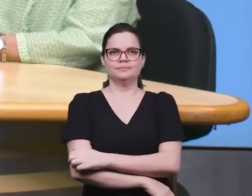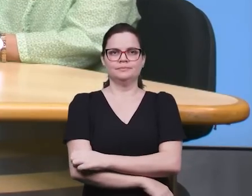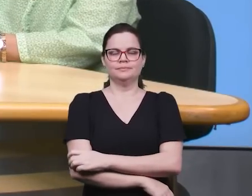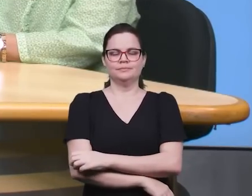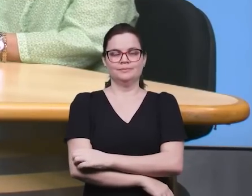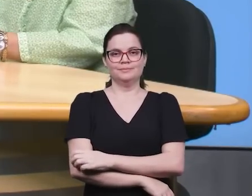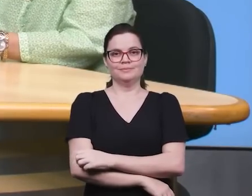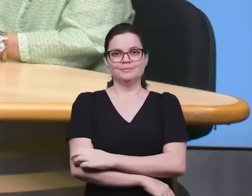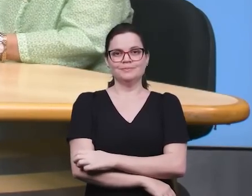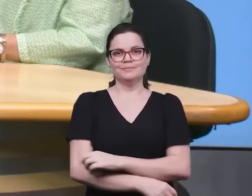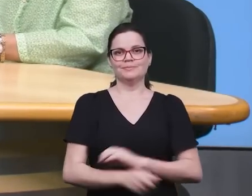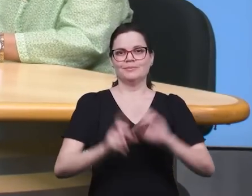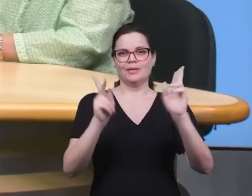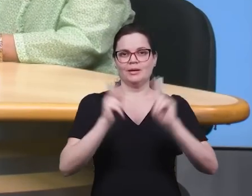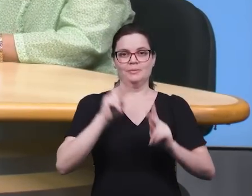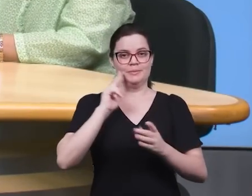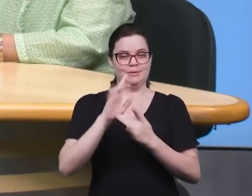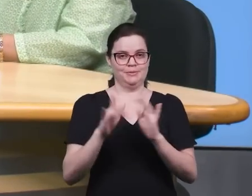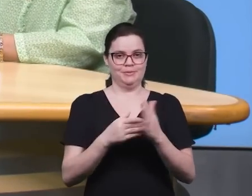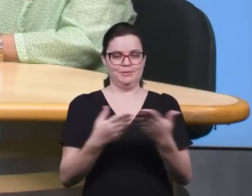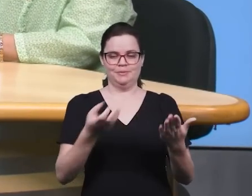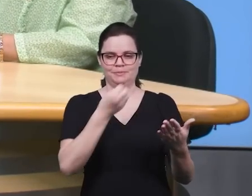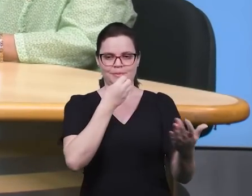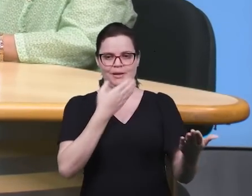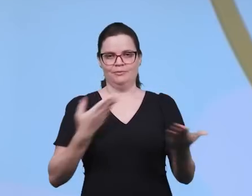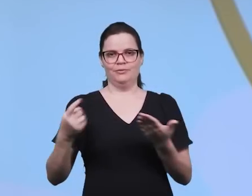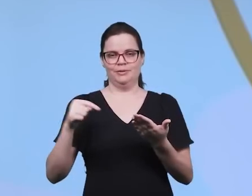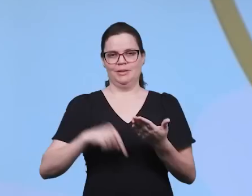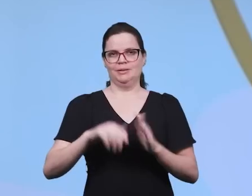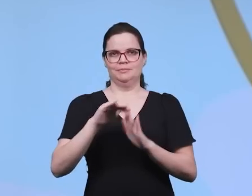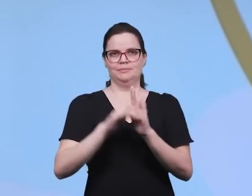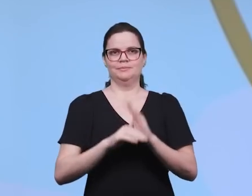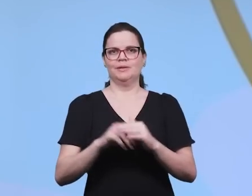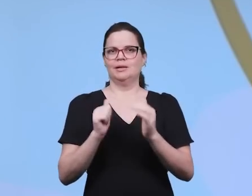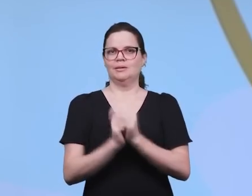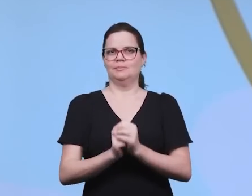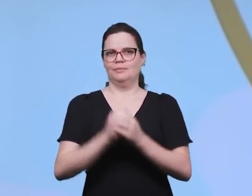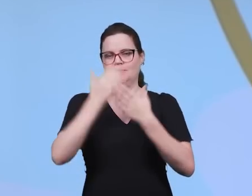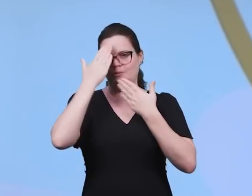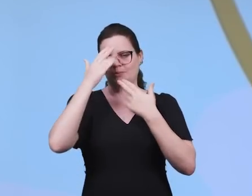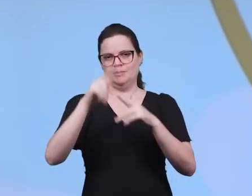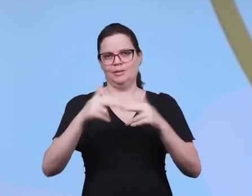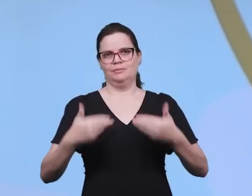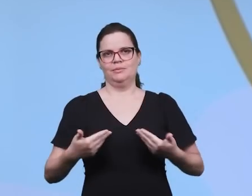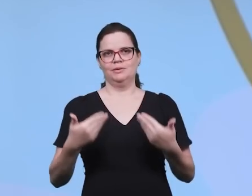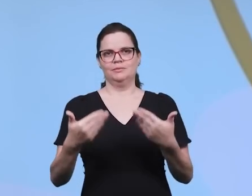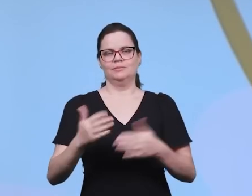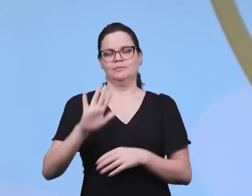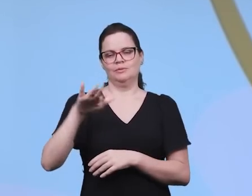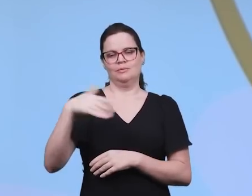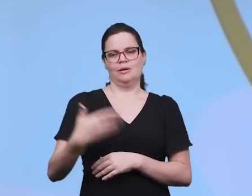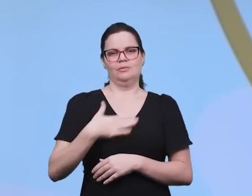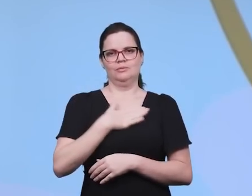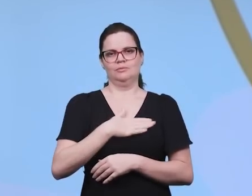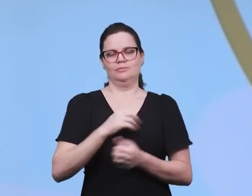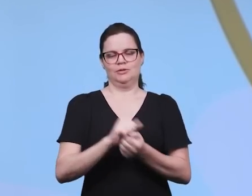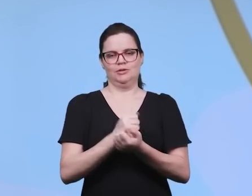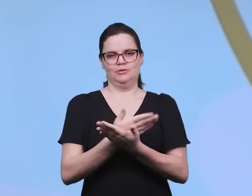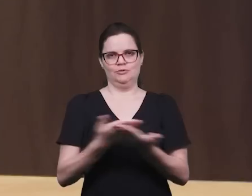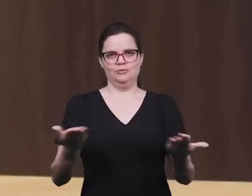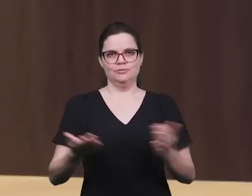Roberto, a paz do Senhor, seja bem-vindo ao nosso programa, Roberto. Amém, a paz do Senhor Jesus, obrigado pelo convite, uma honra, um prazer estar